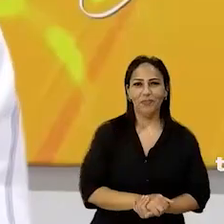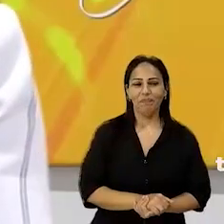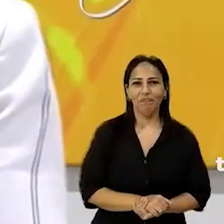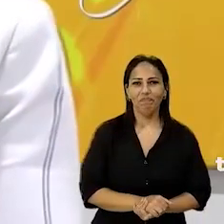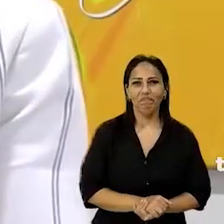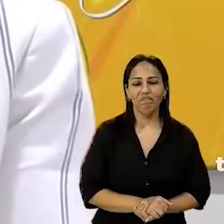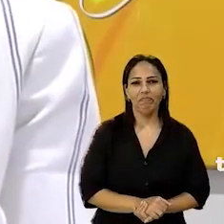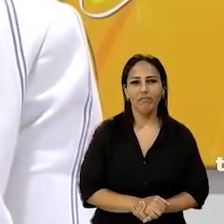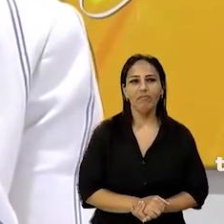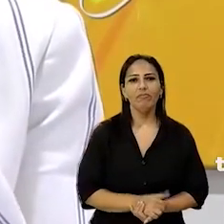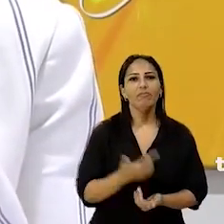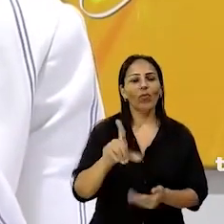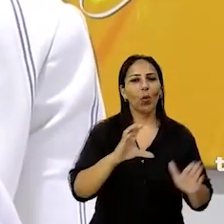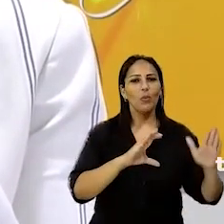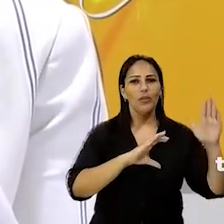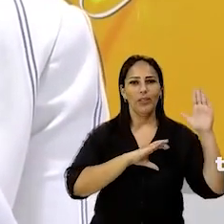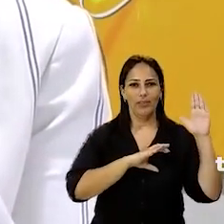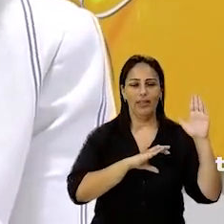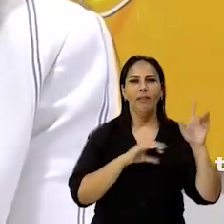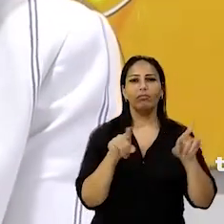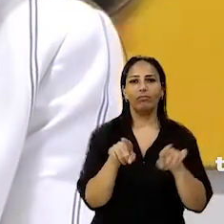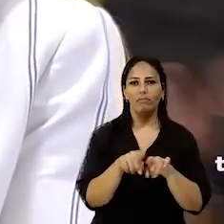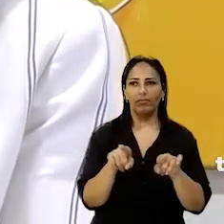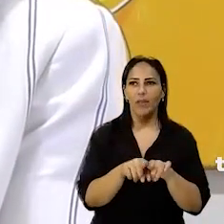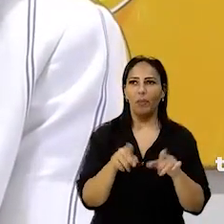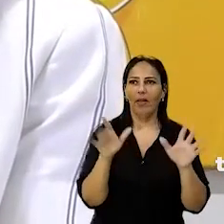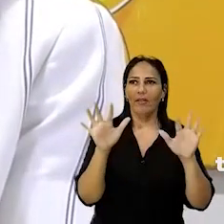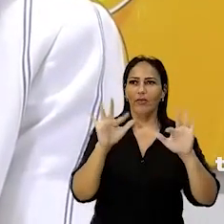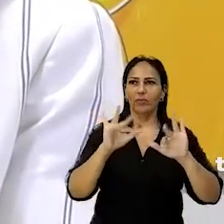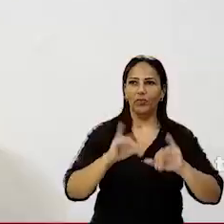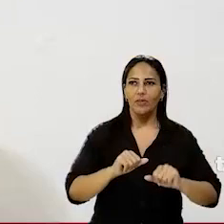candidato. O próximo candidato a trazer a sua consideração...